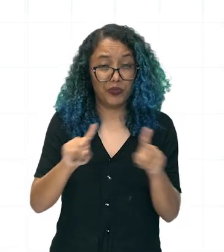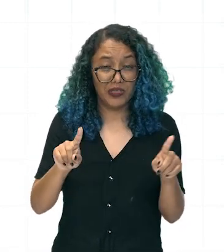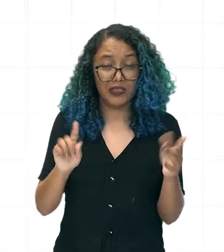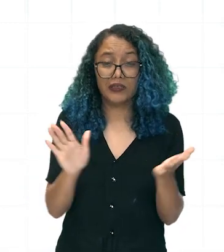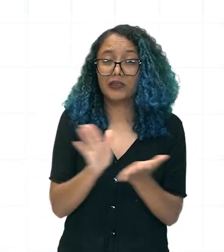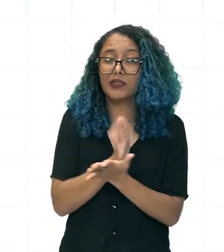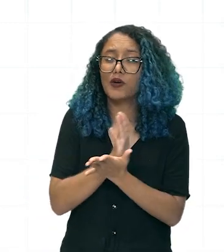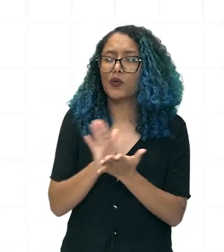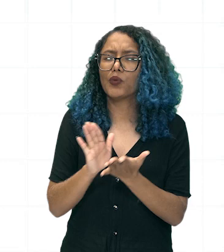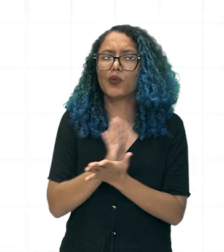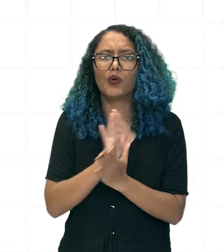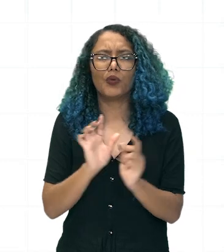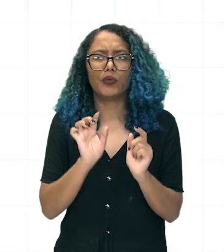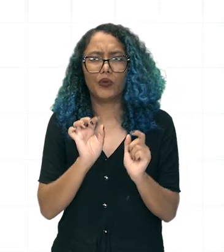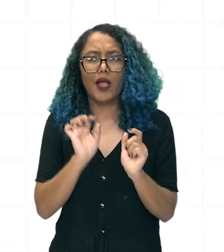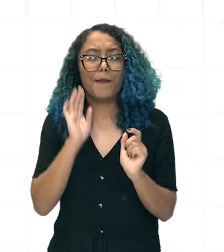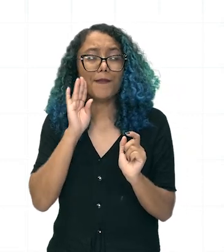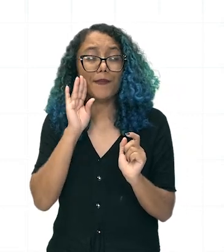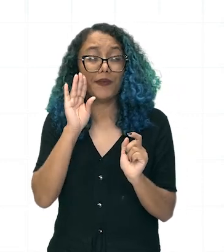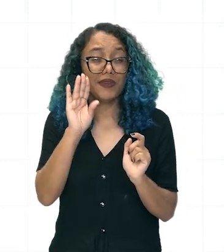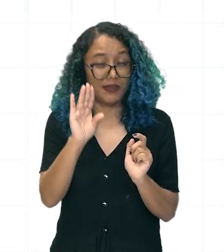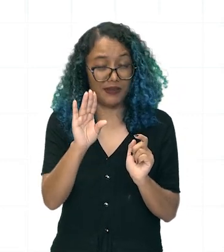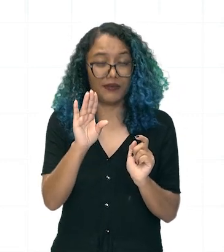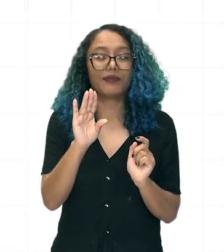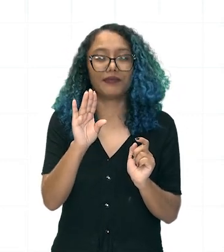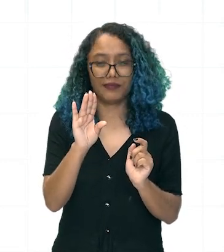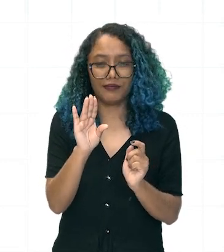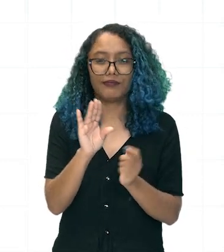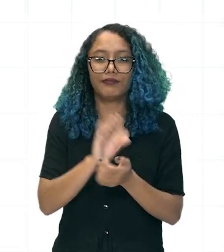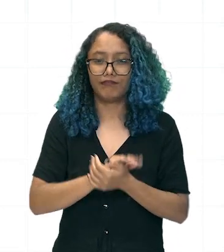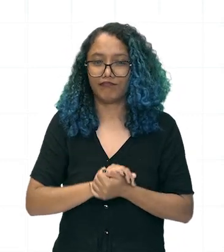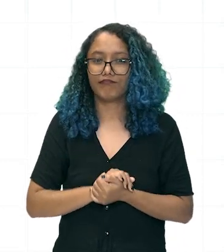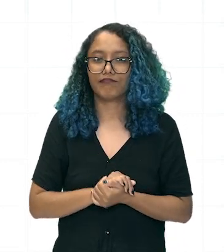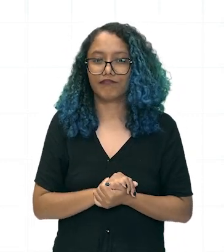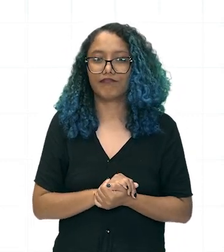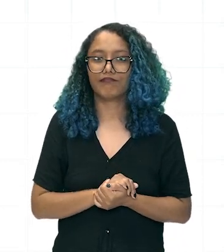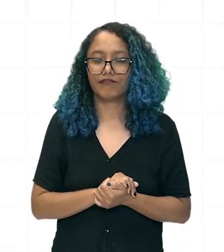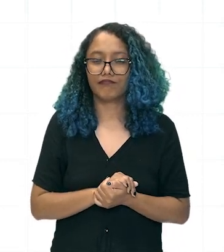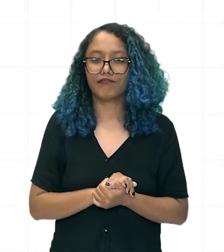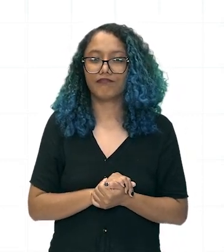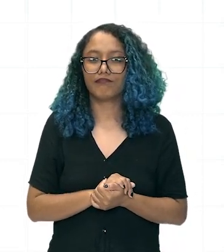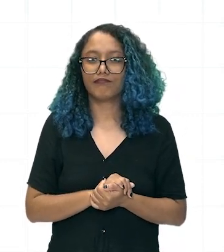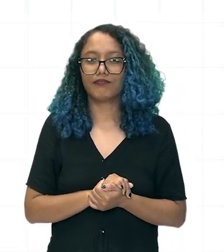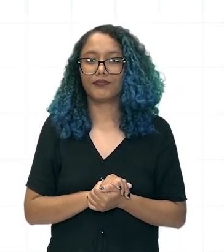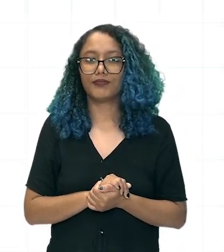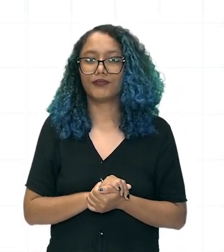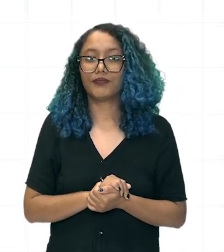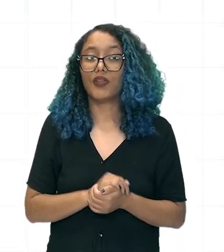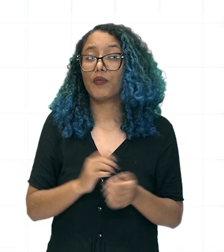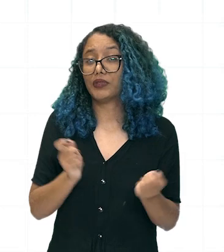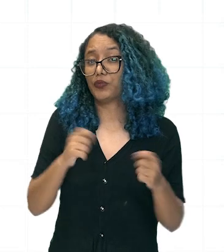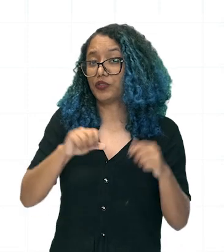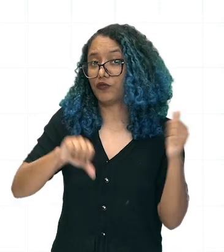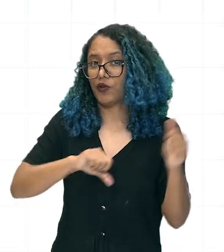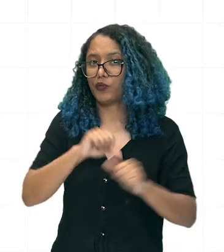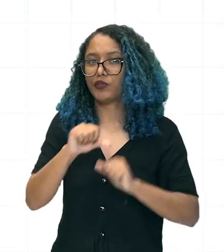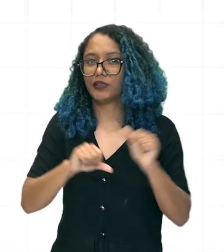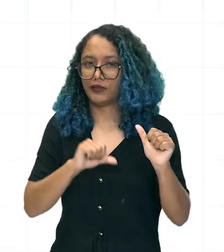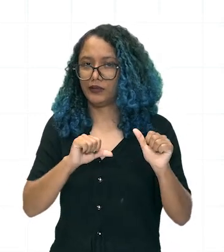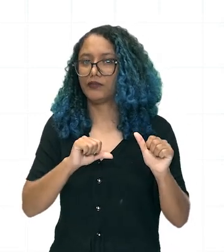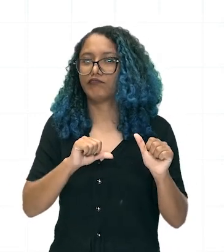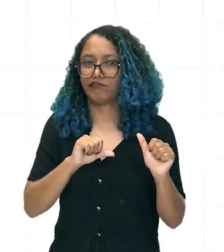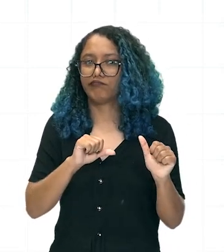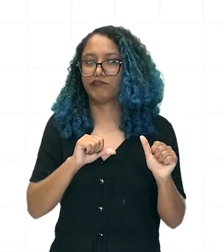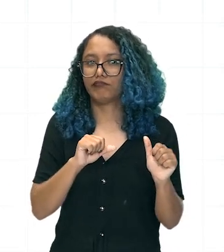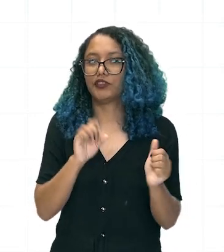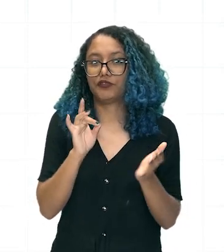que são principais para que essas mudanças climáticas ocorram. Então, a